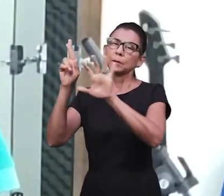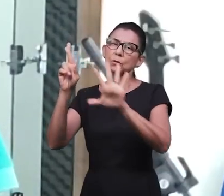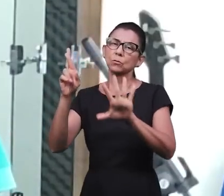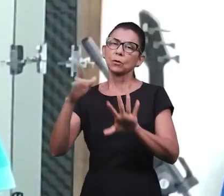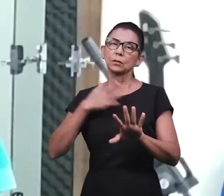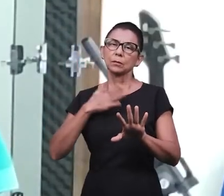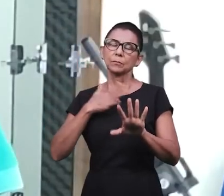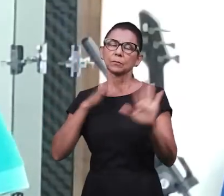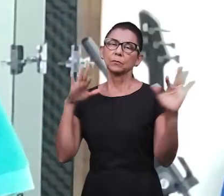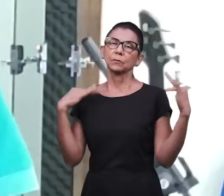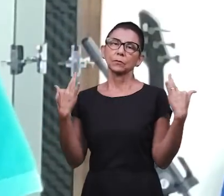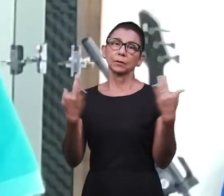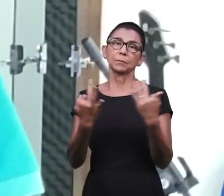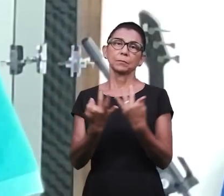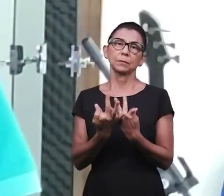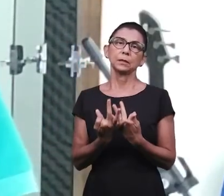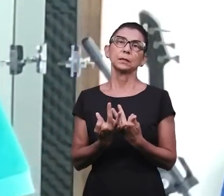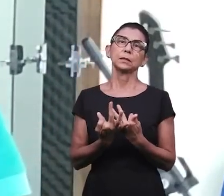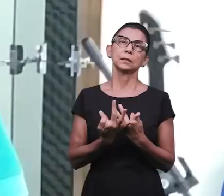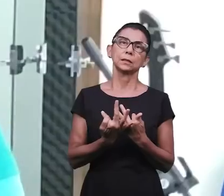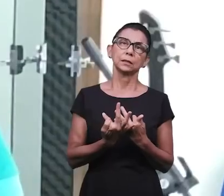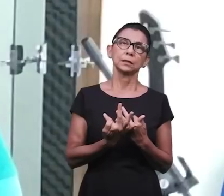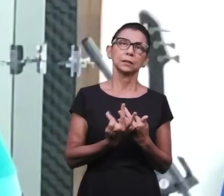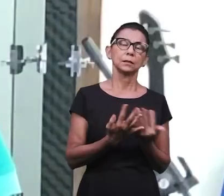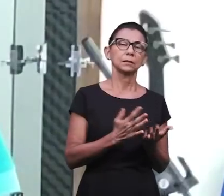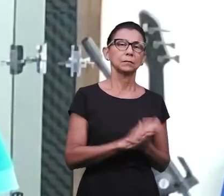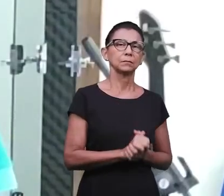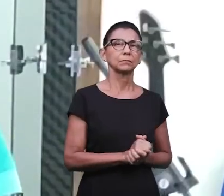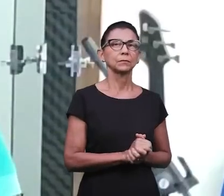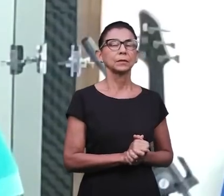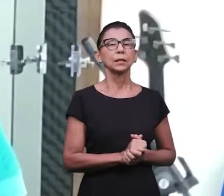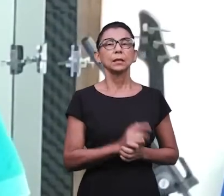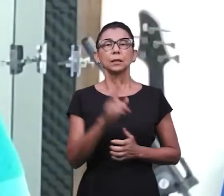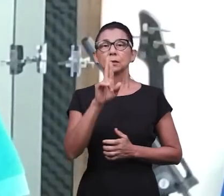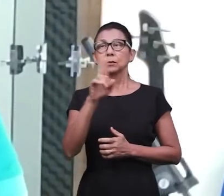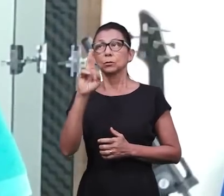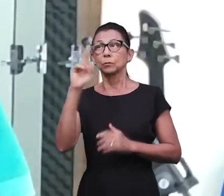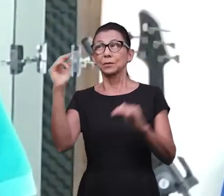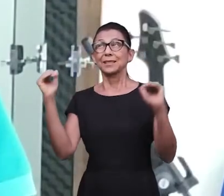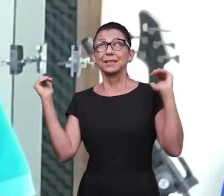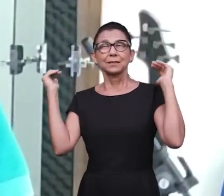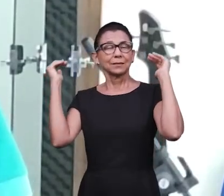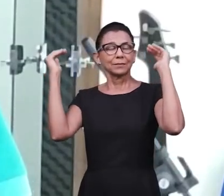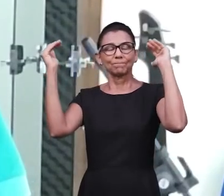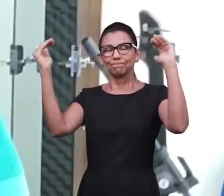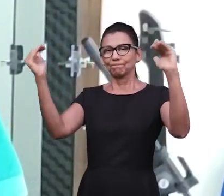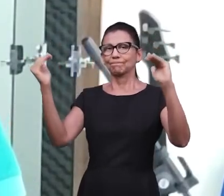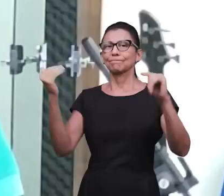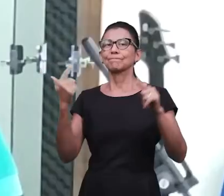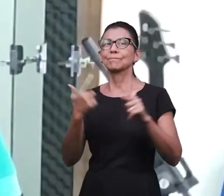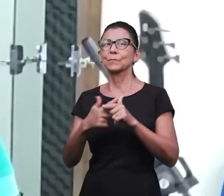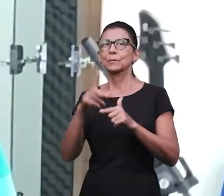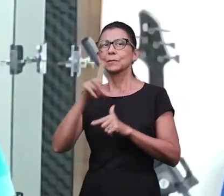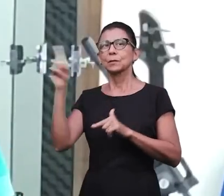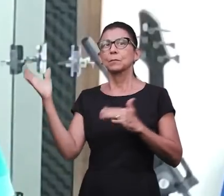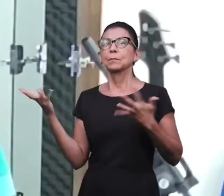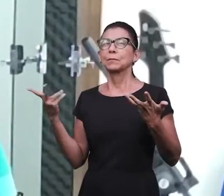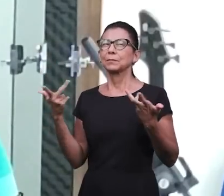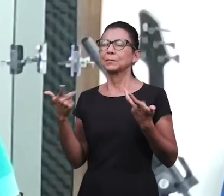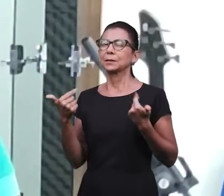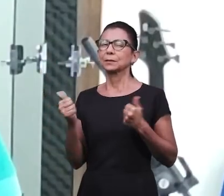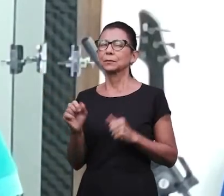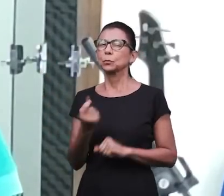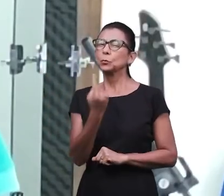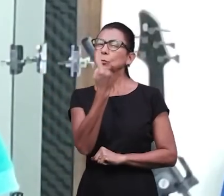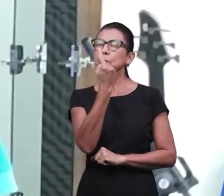abençoado a minha família, e o nome do Senhor tem sido exaltado no nosso meio, porque é um Deus maravilhoso, é um